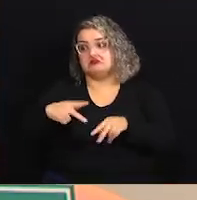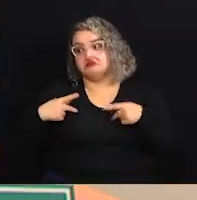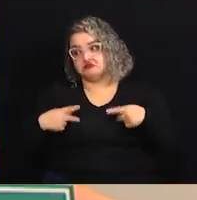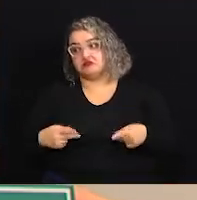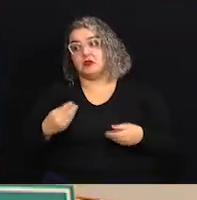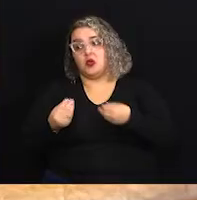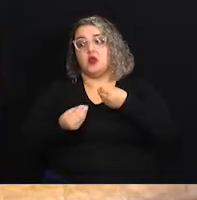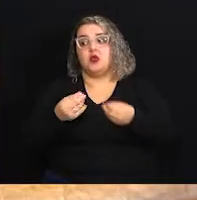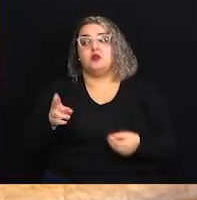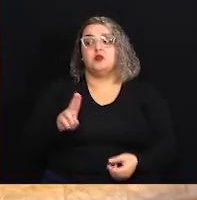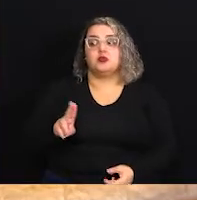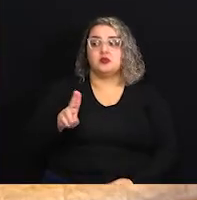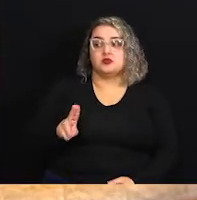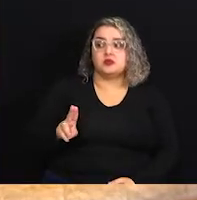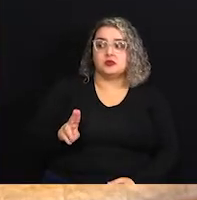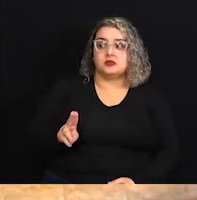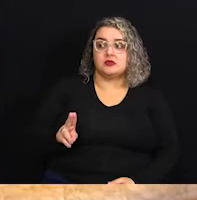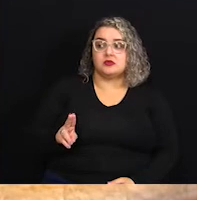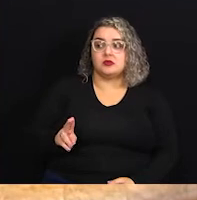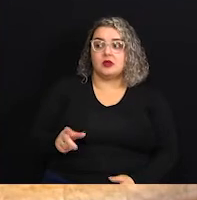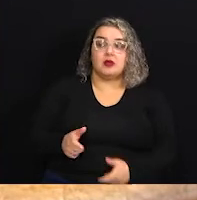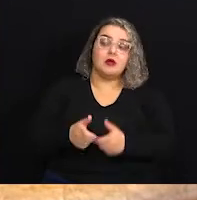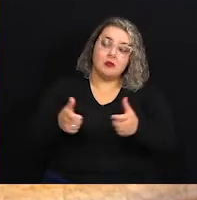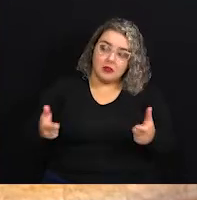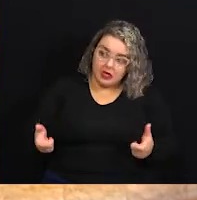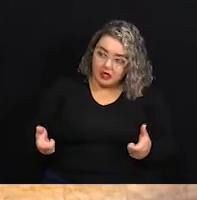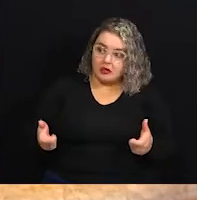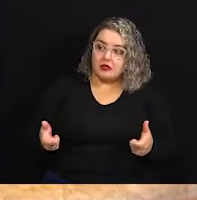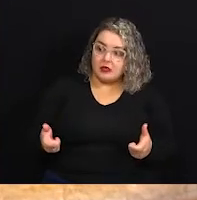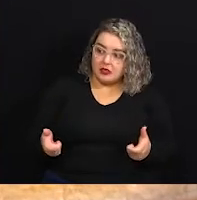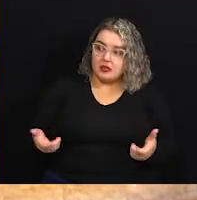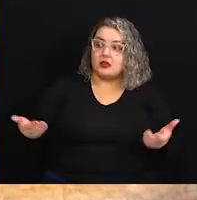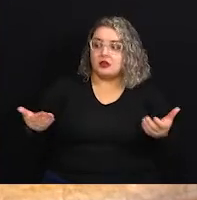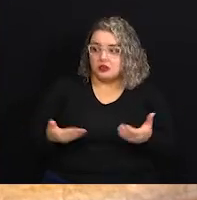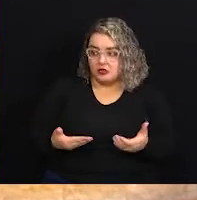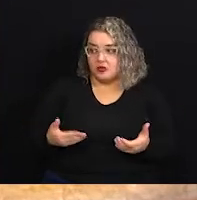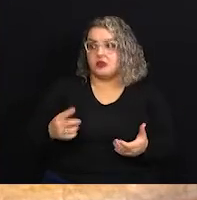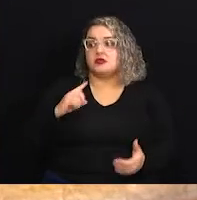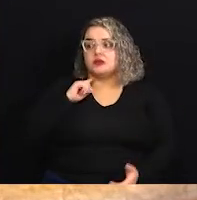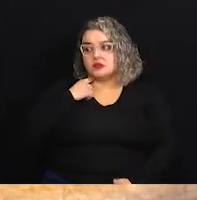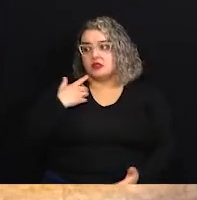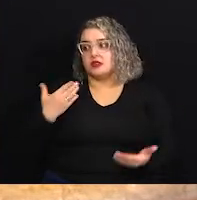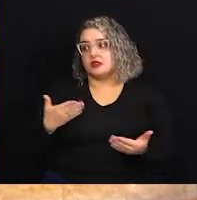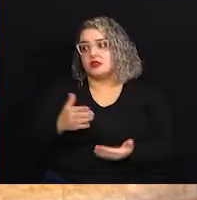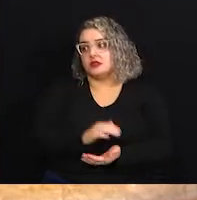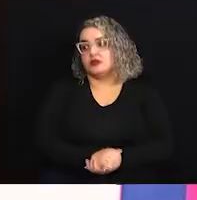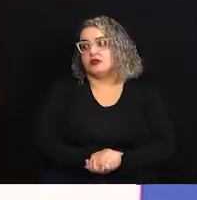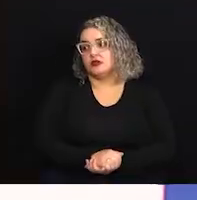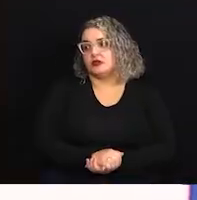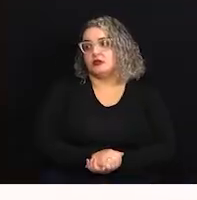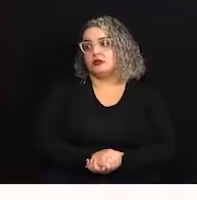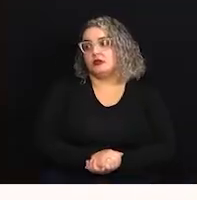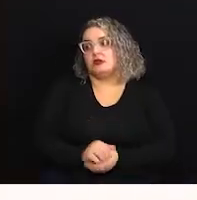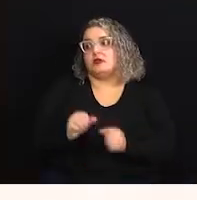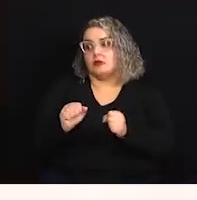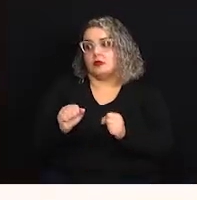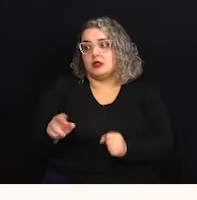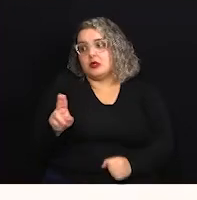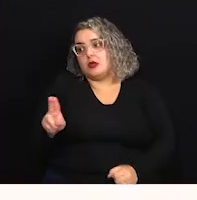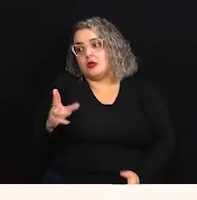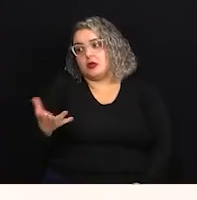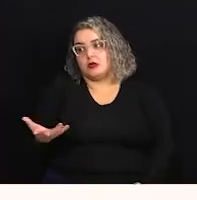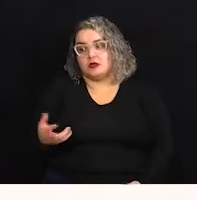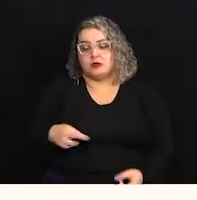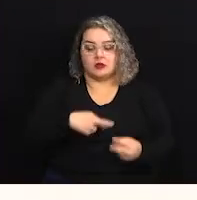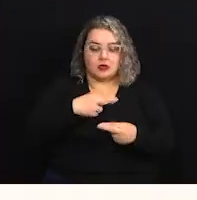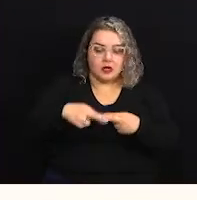posicionamento sobre como reutilizar grande parte daquilo que hoje é jogado no lixo. Você poderia usar